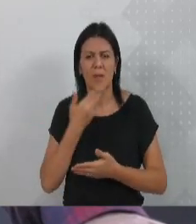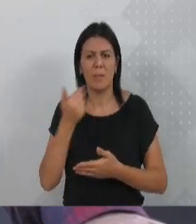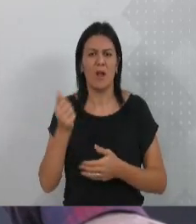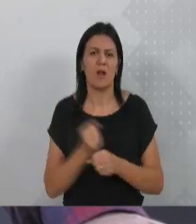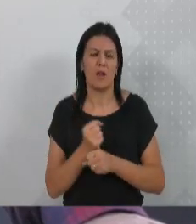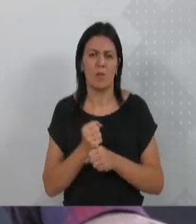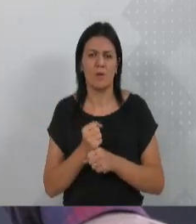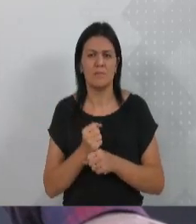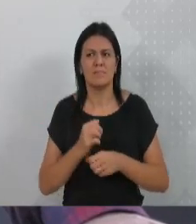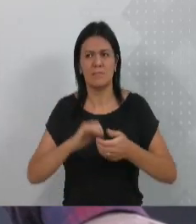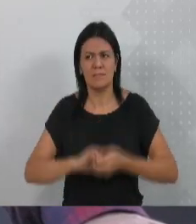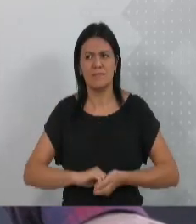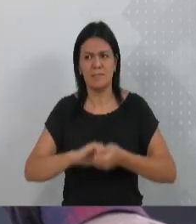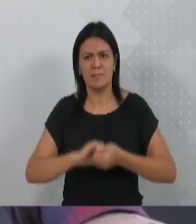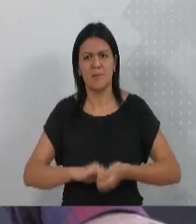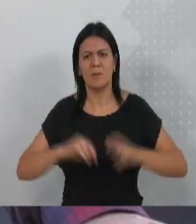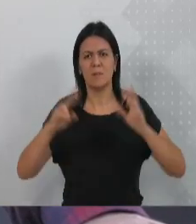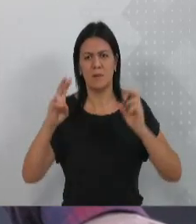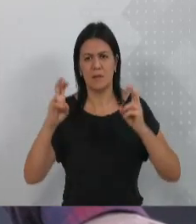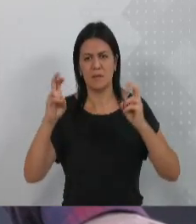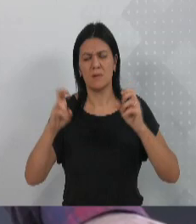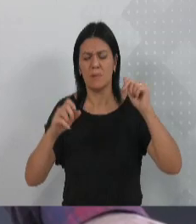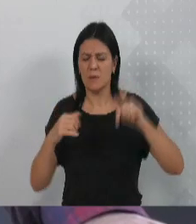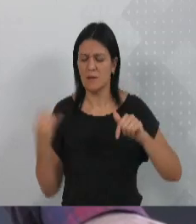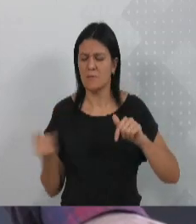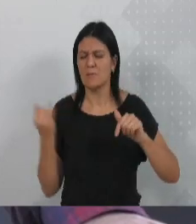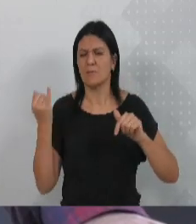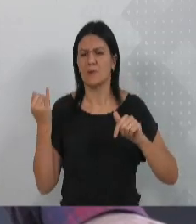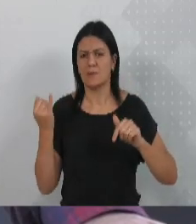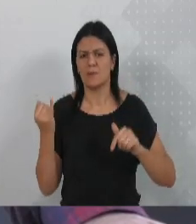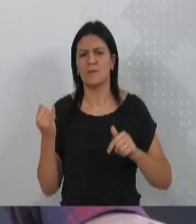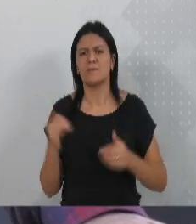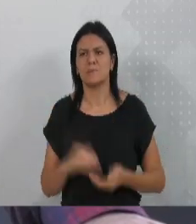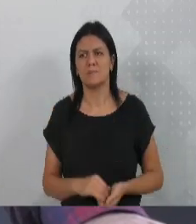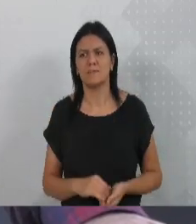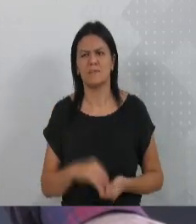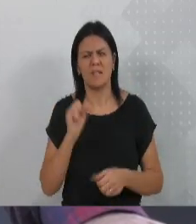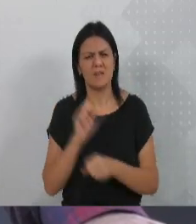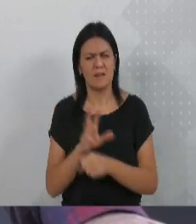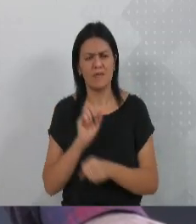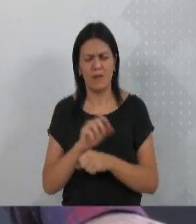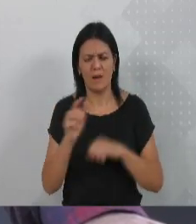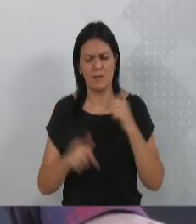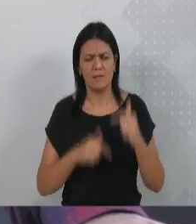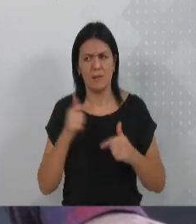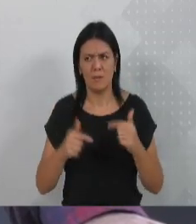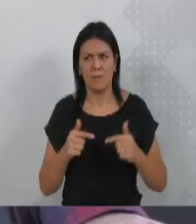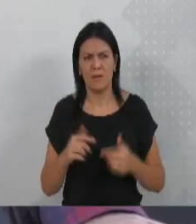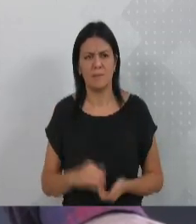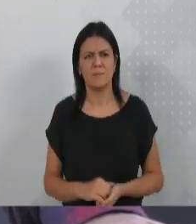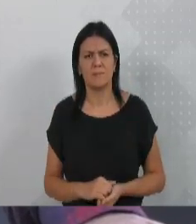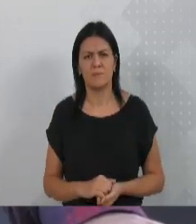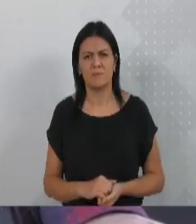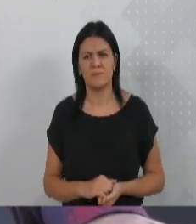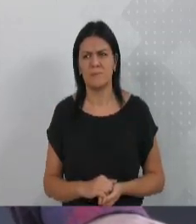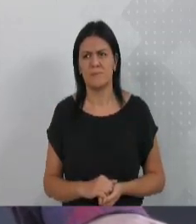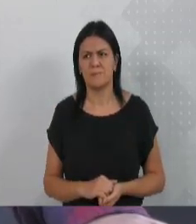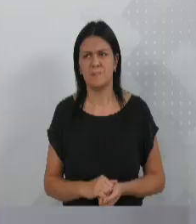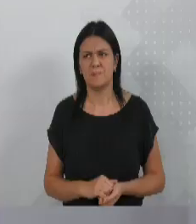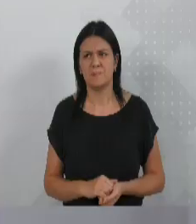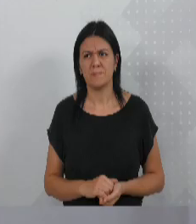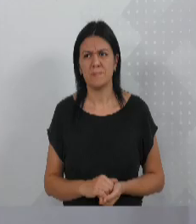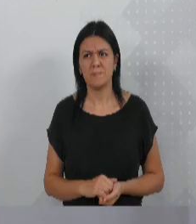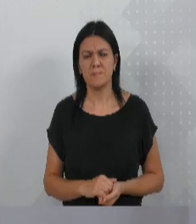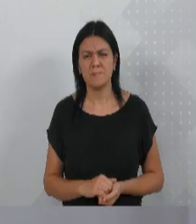pouquinho melhor parabéns por trazer esse tema importante na geração de emprego na geração de renda